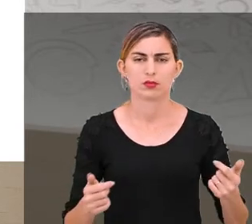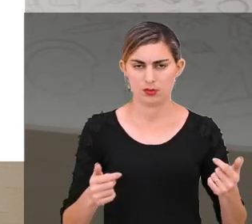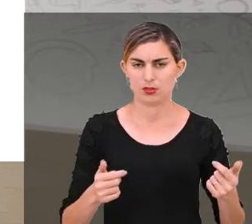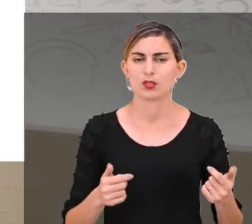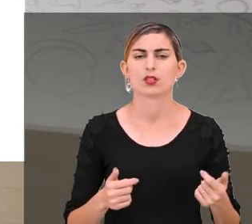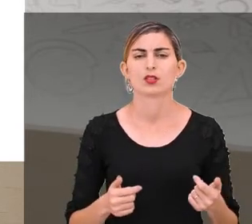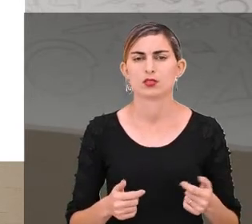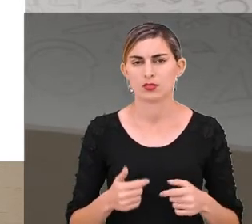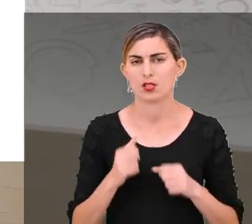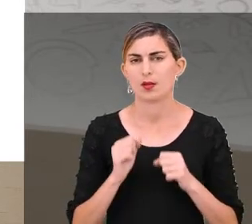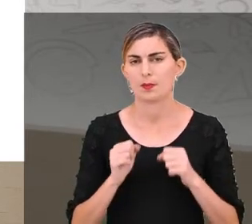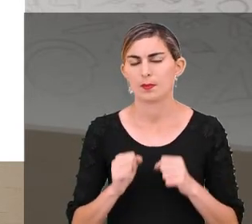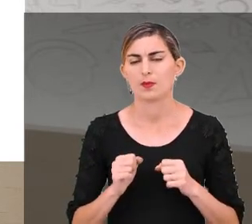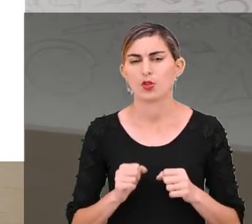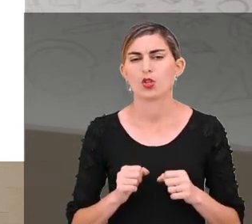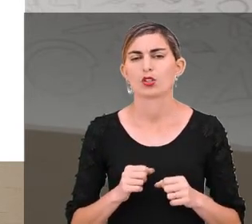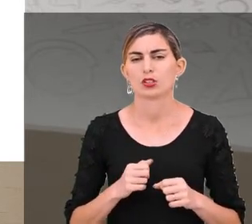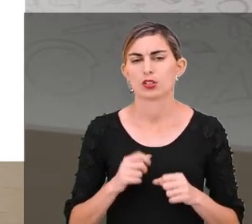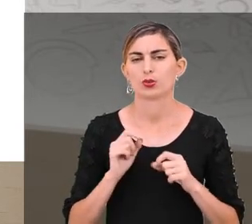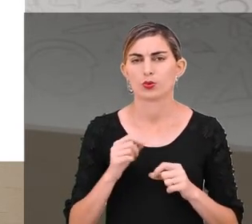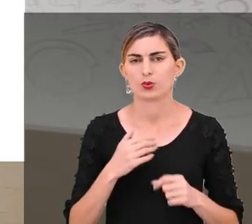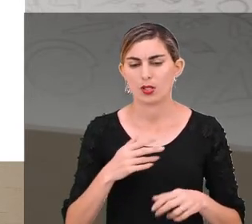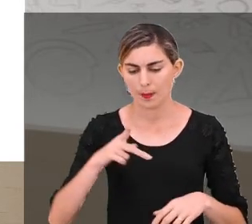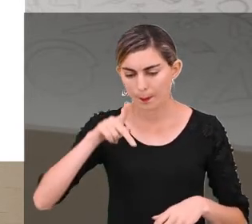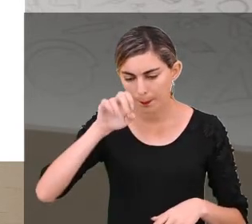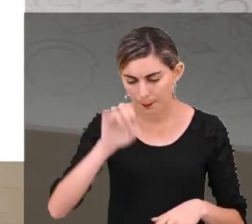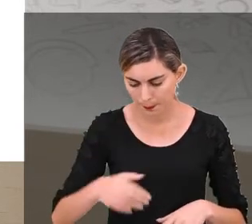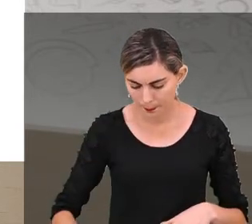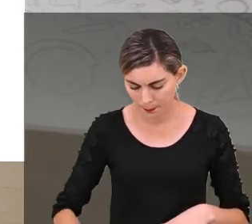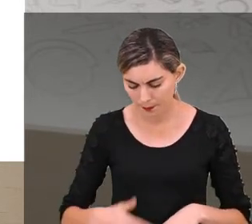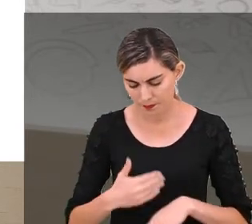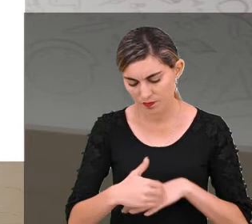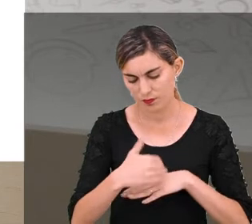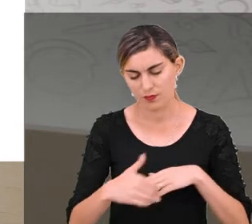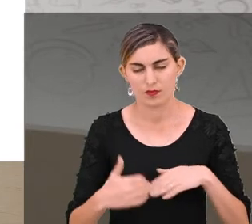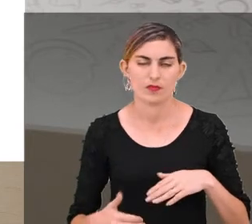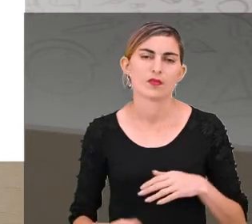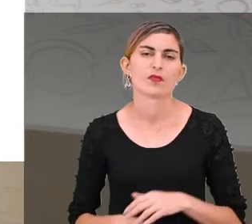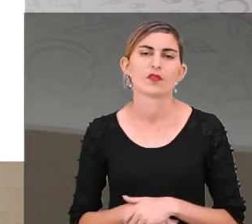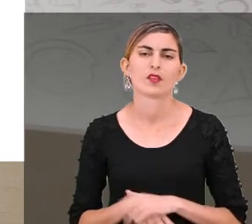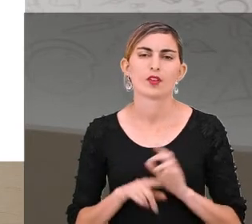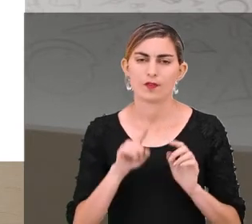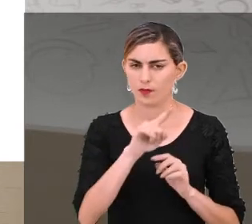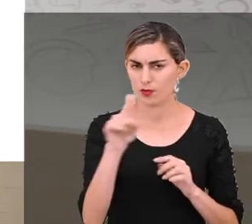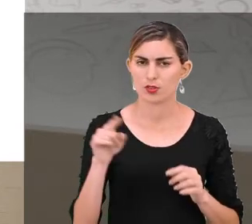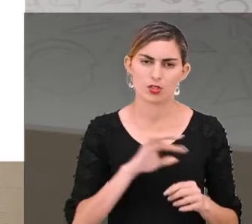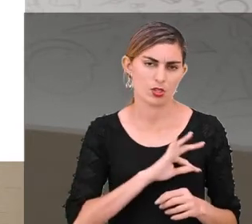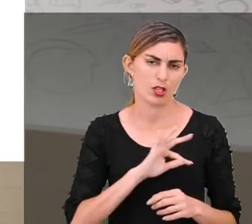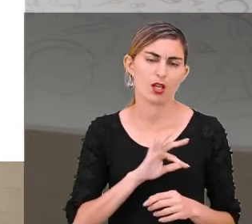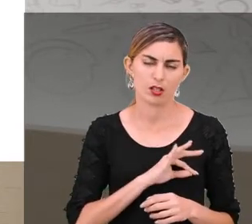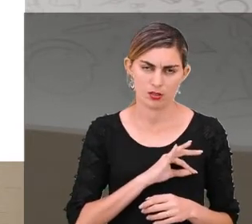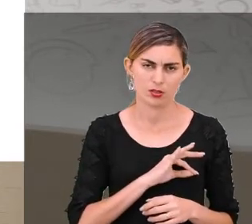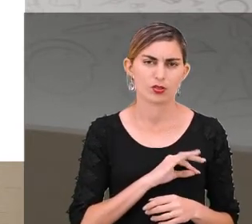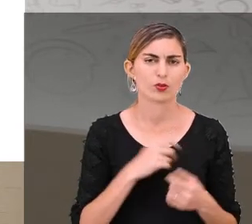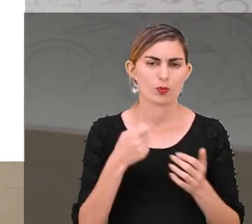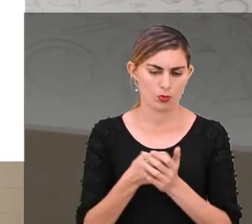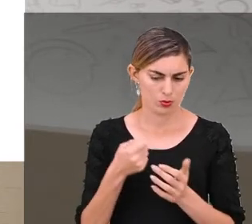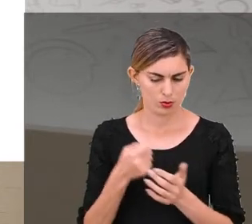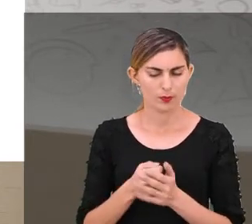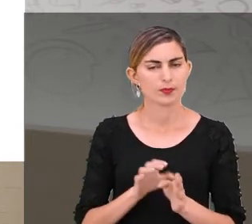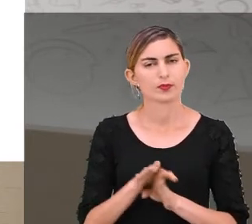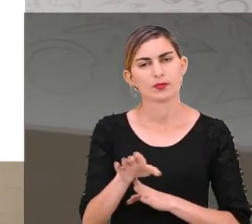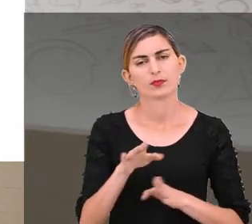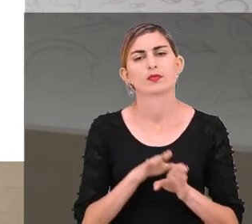agentes abrasivos e escoriantes, também temos escoriações nos pés desses trabalhadores. Você, como um técnico,